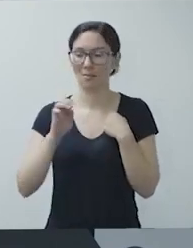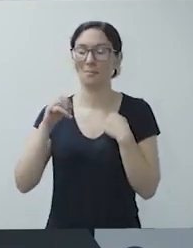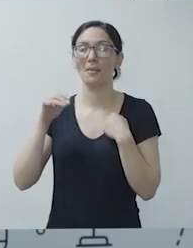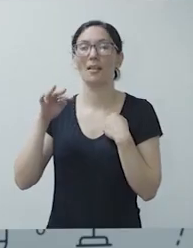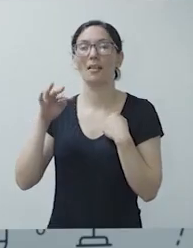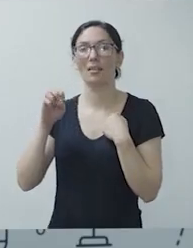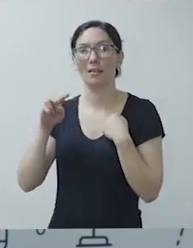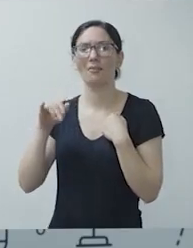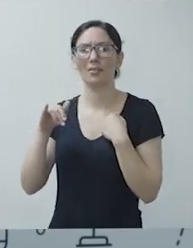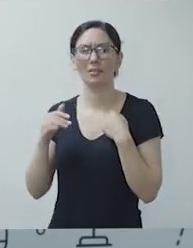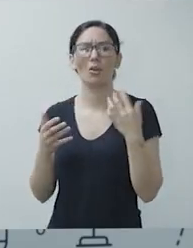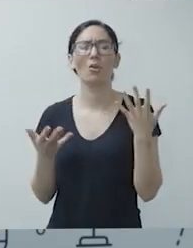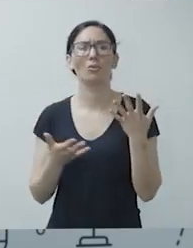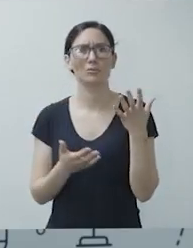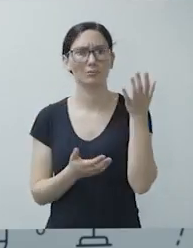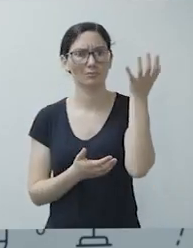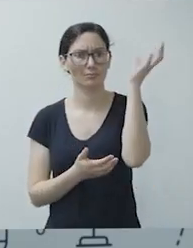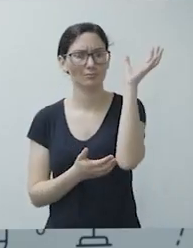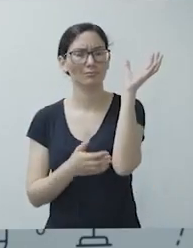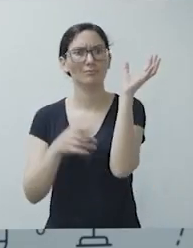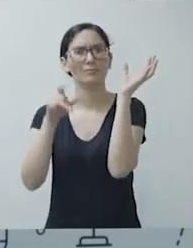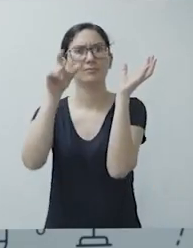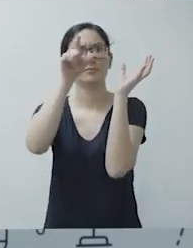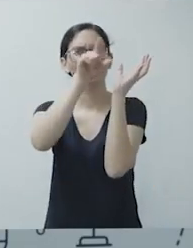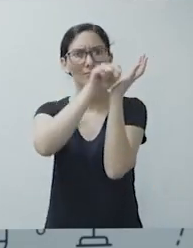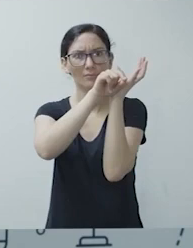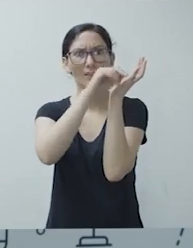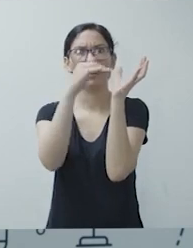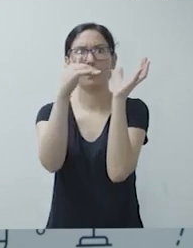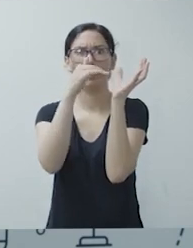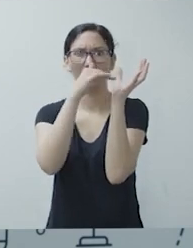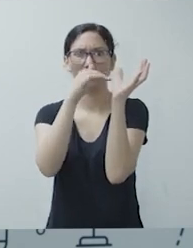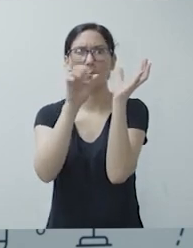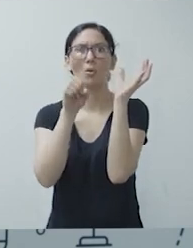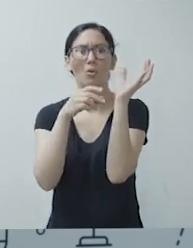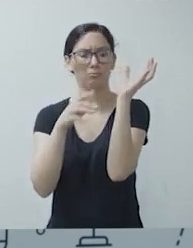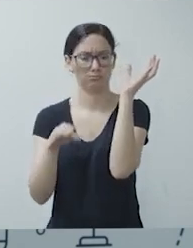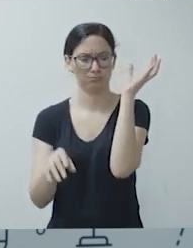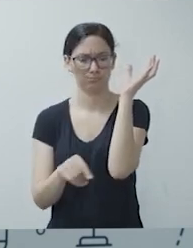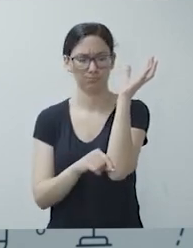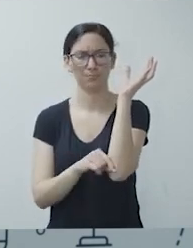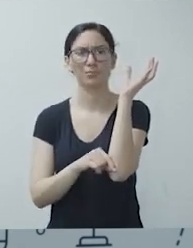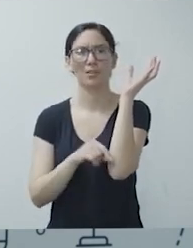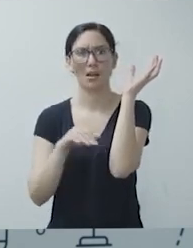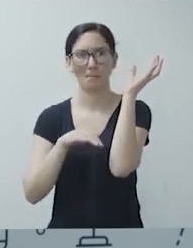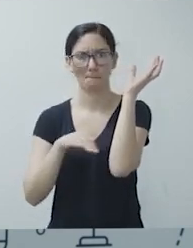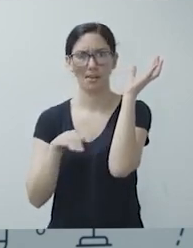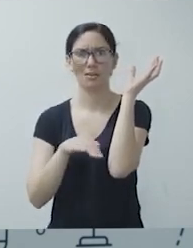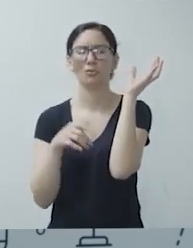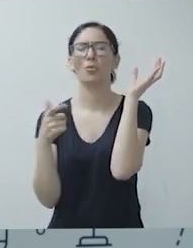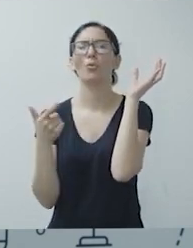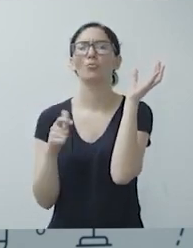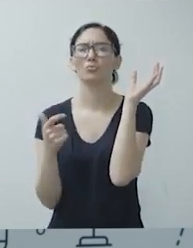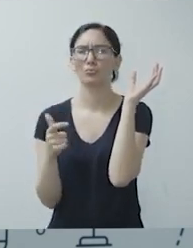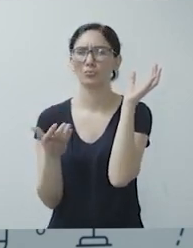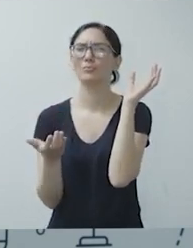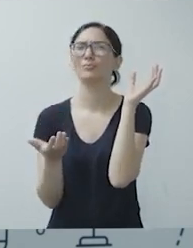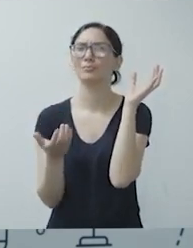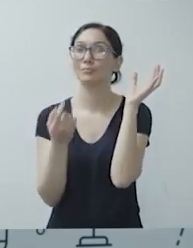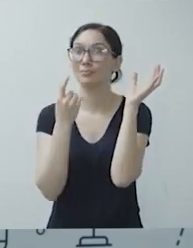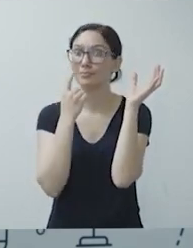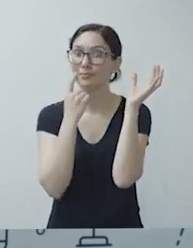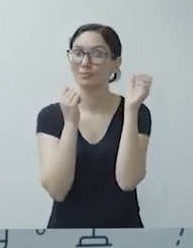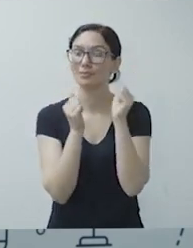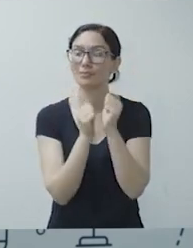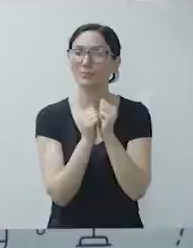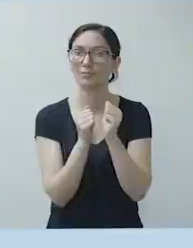Ele está em cima da árvore ou ele está embaixo da árvore? Vamos fazer